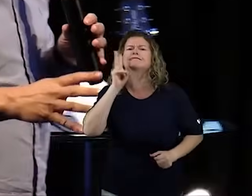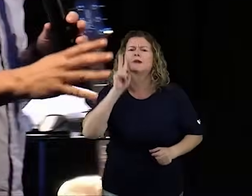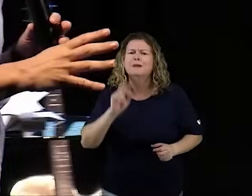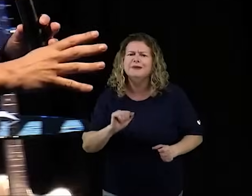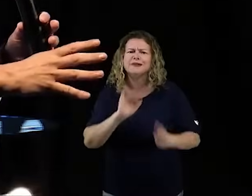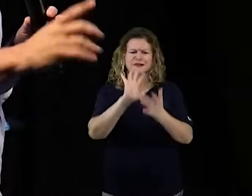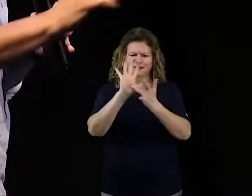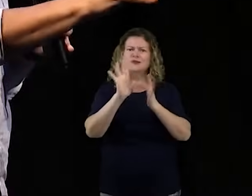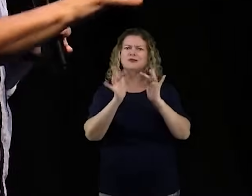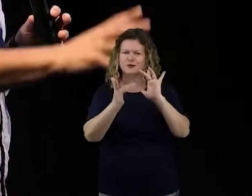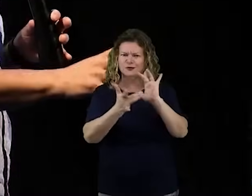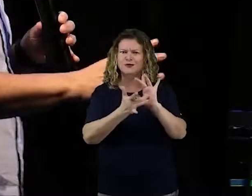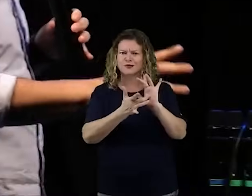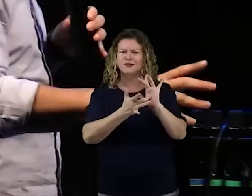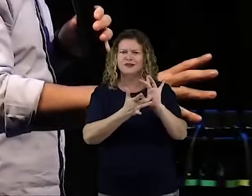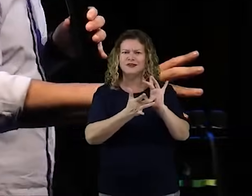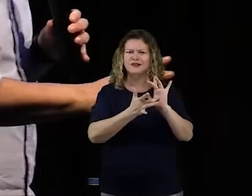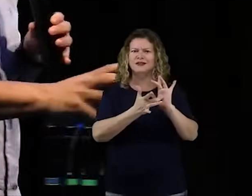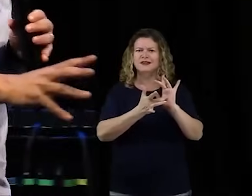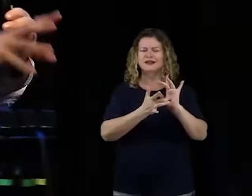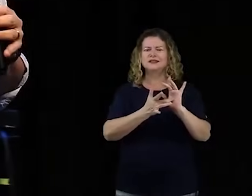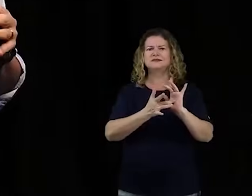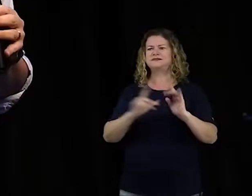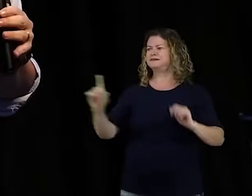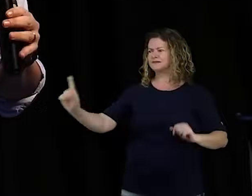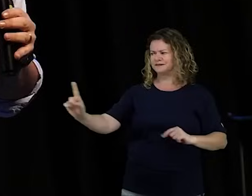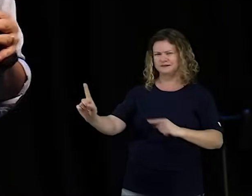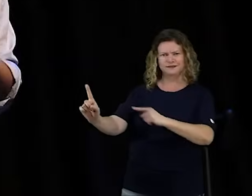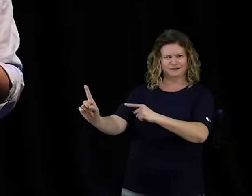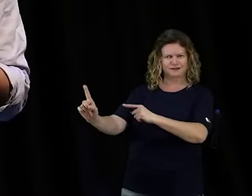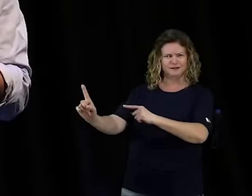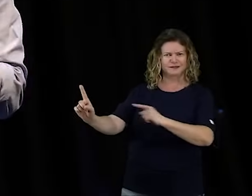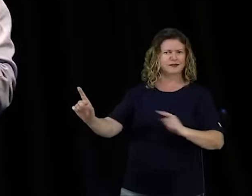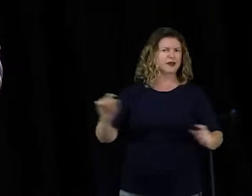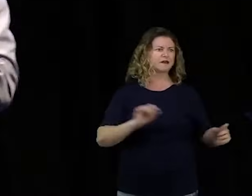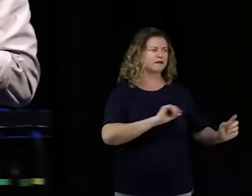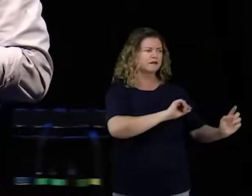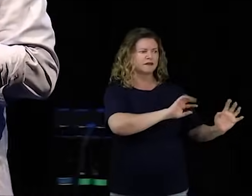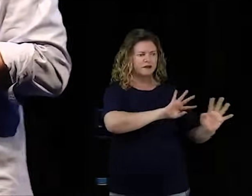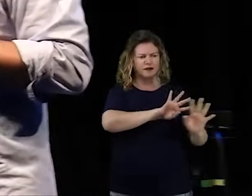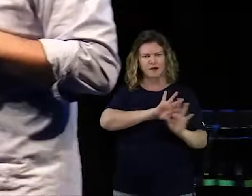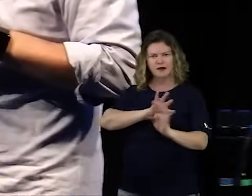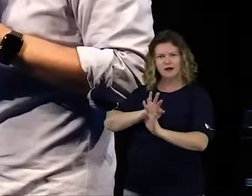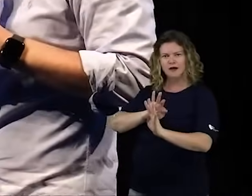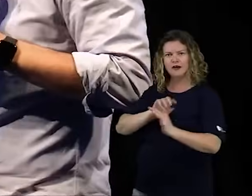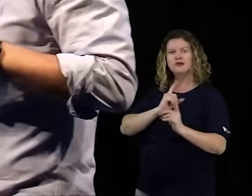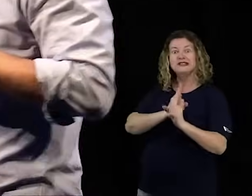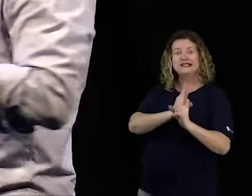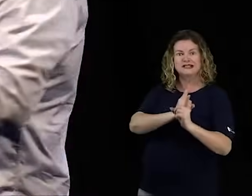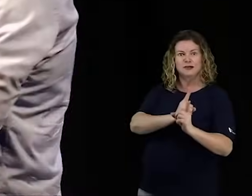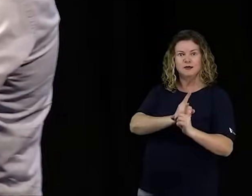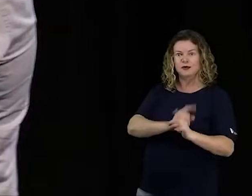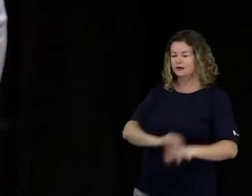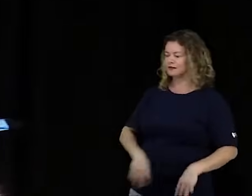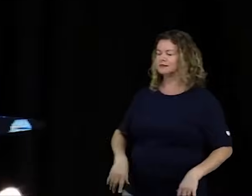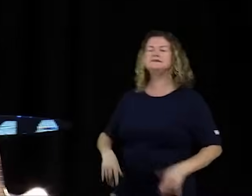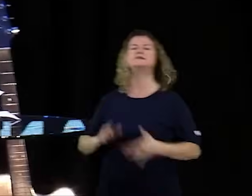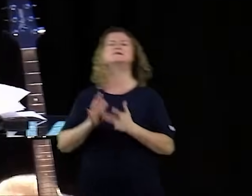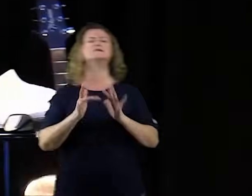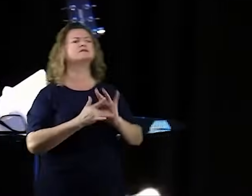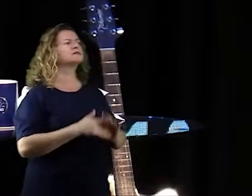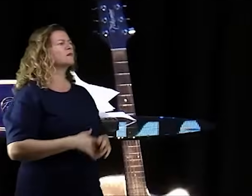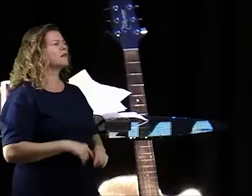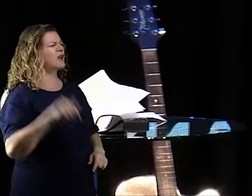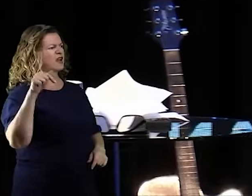em Mateus Capítulo 23 Jesus fala assim ó não ficará pedra so pedra porque os discípulos tão